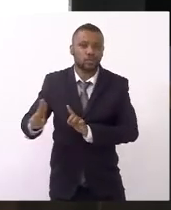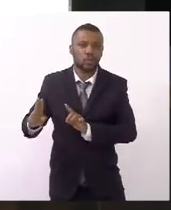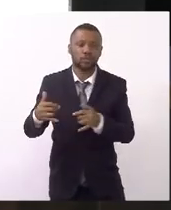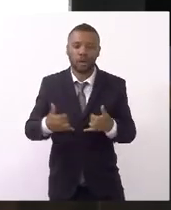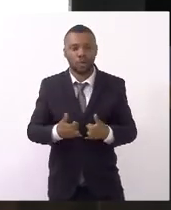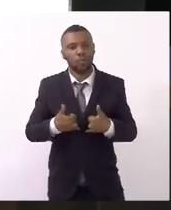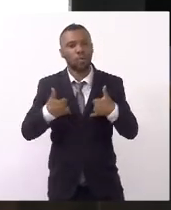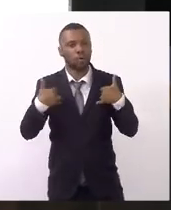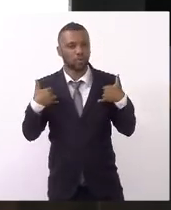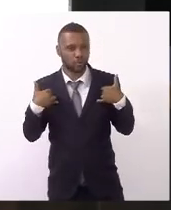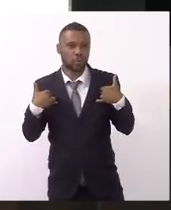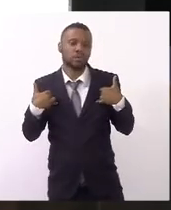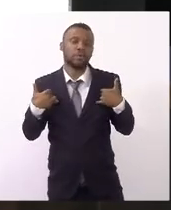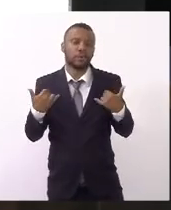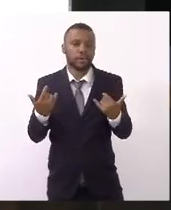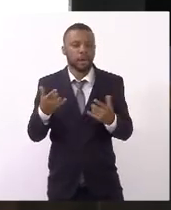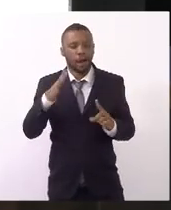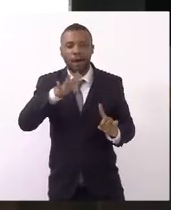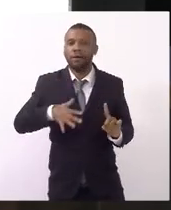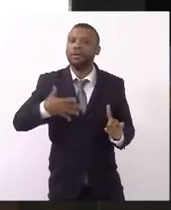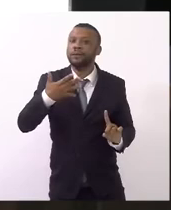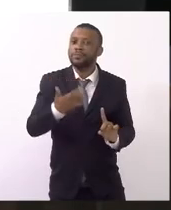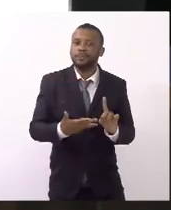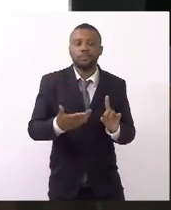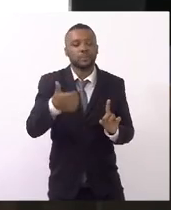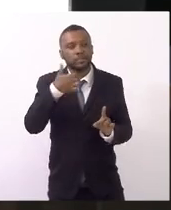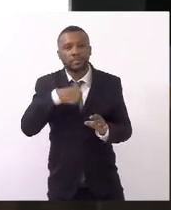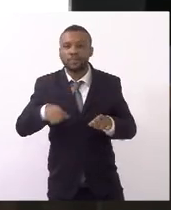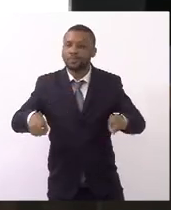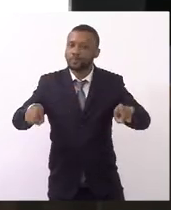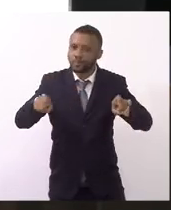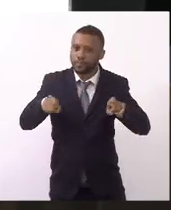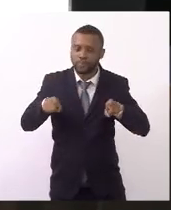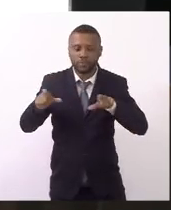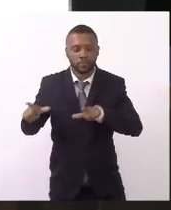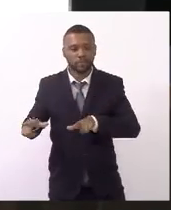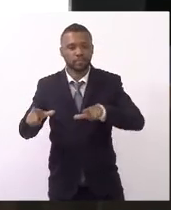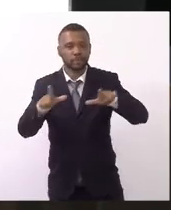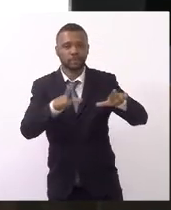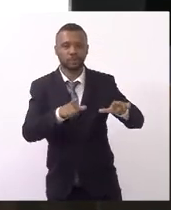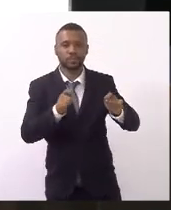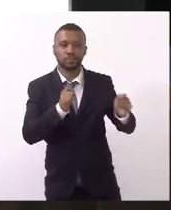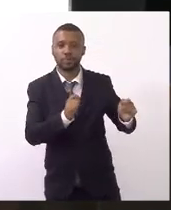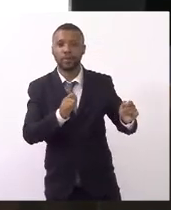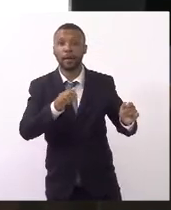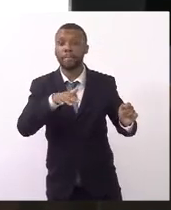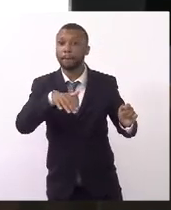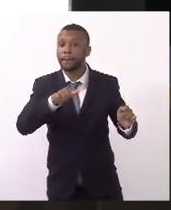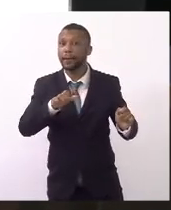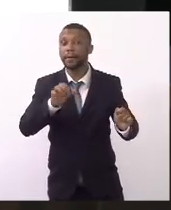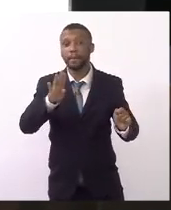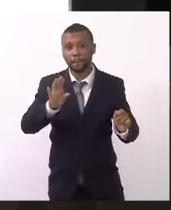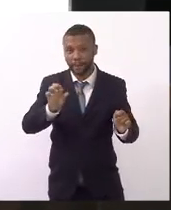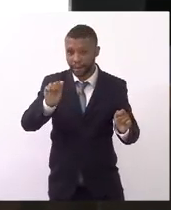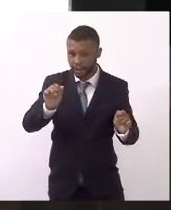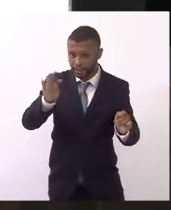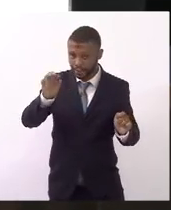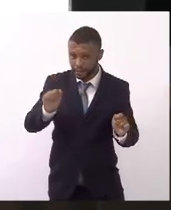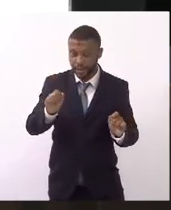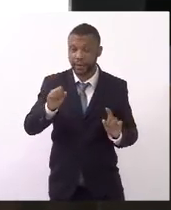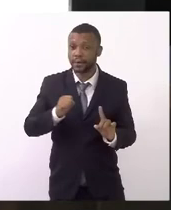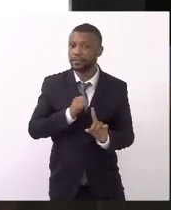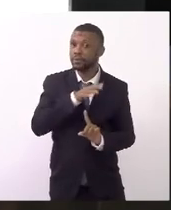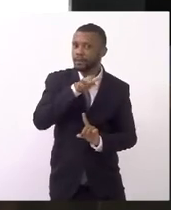imenso orgulho que homenageamos aí a Roseane com a menagem mãe Beata de Iemanjá